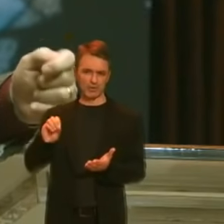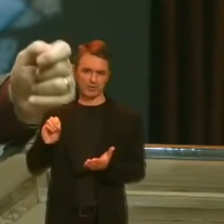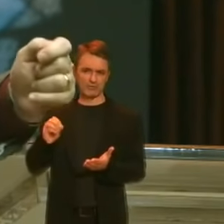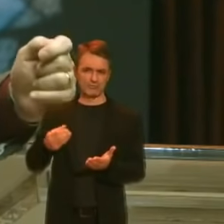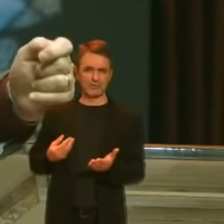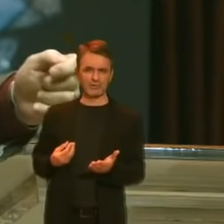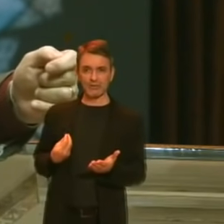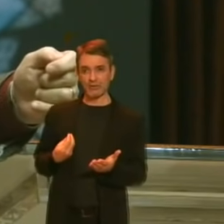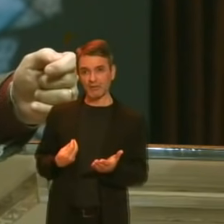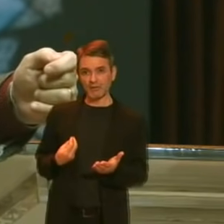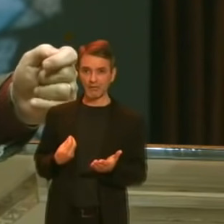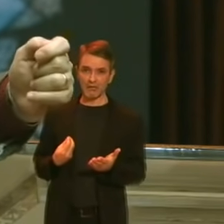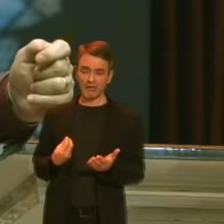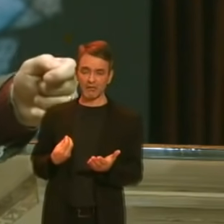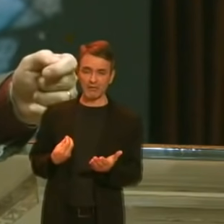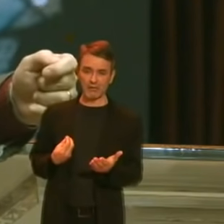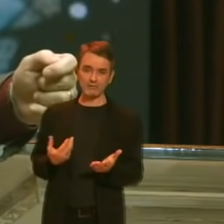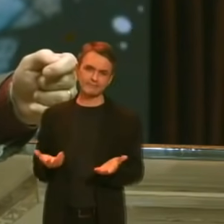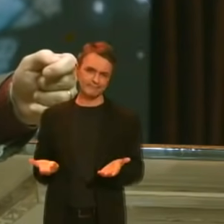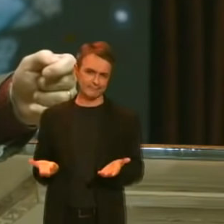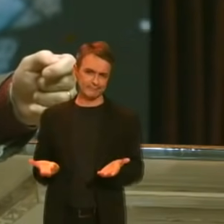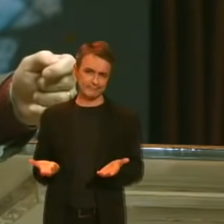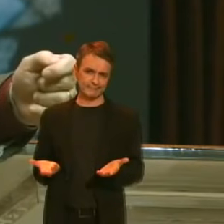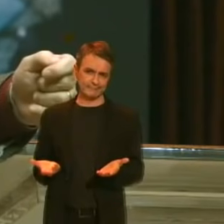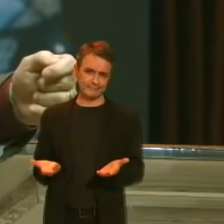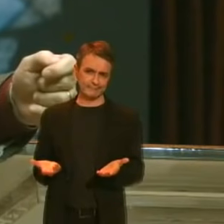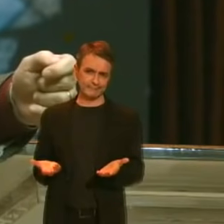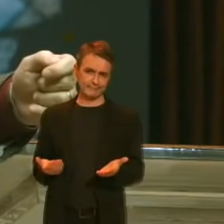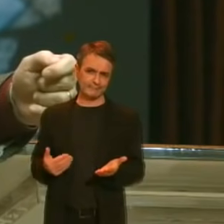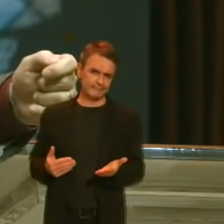A mornidão nesse tempo